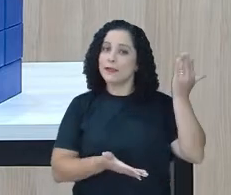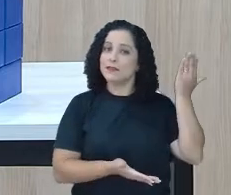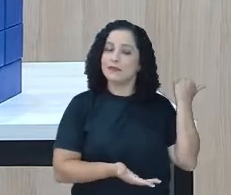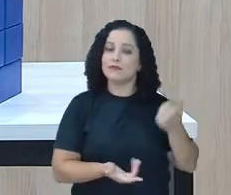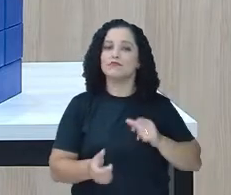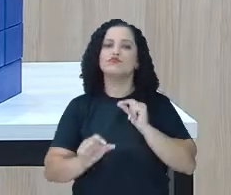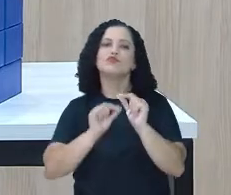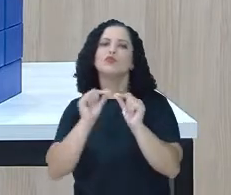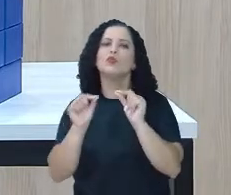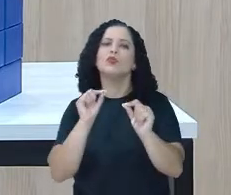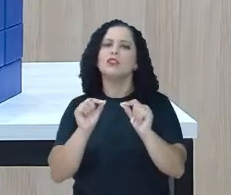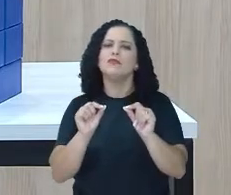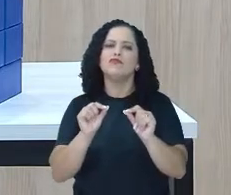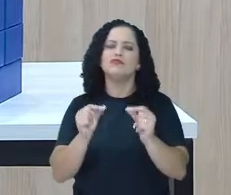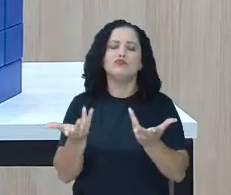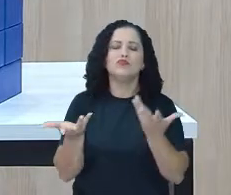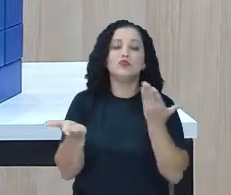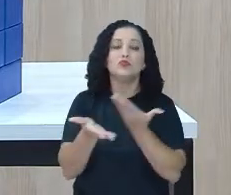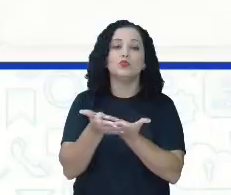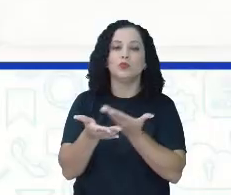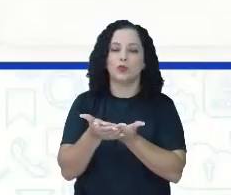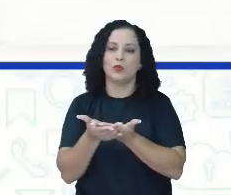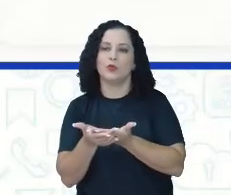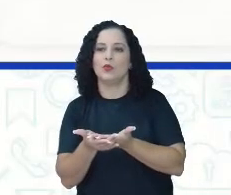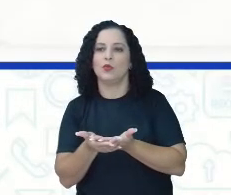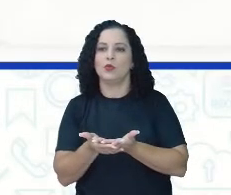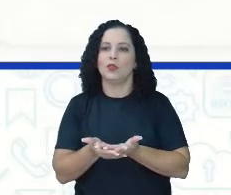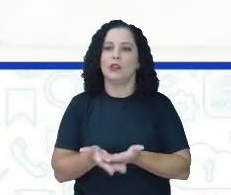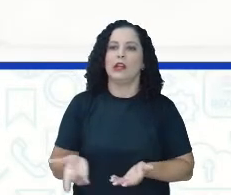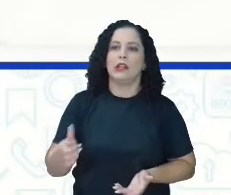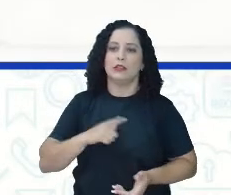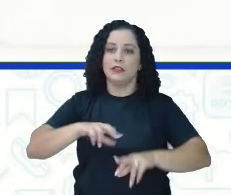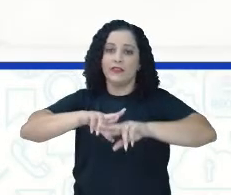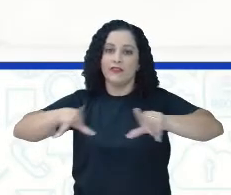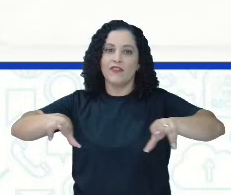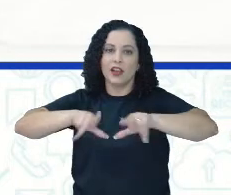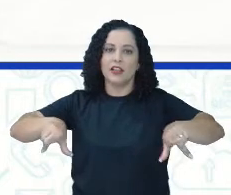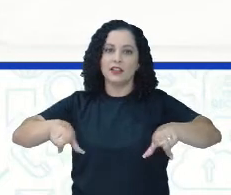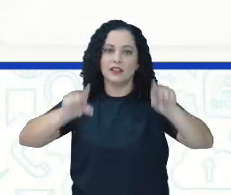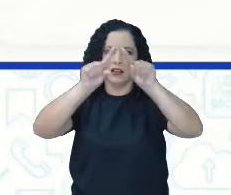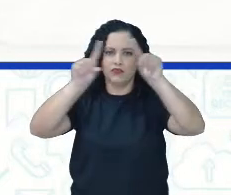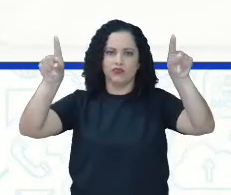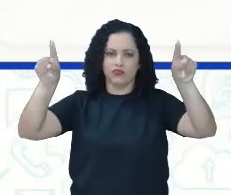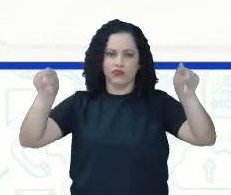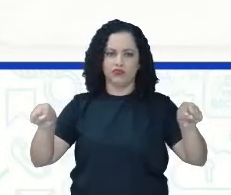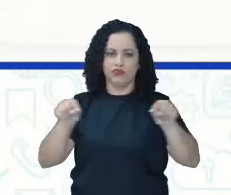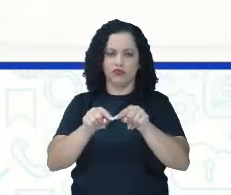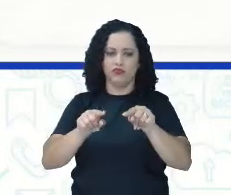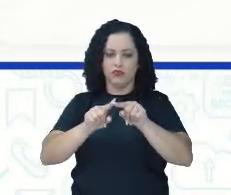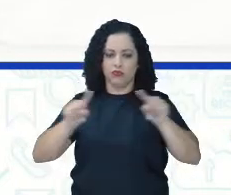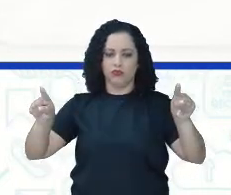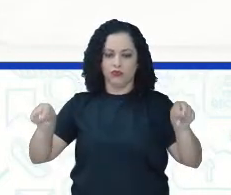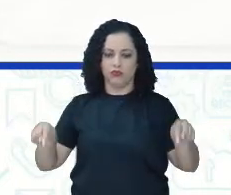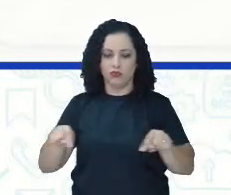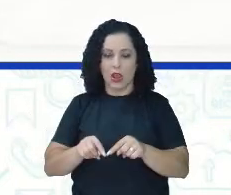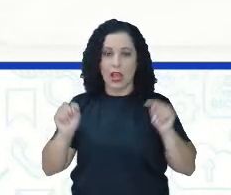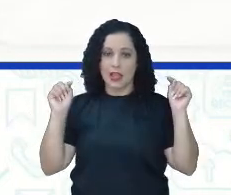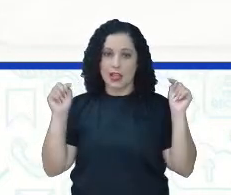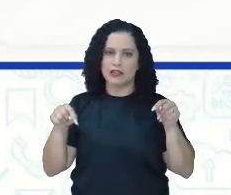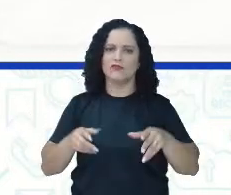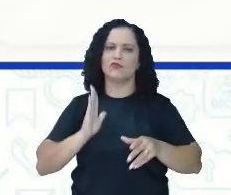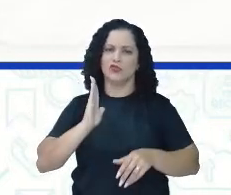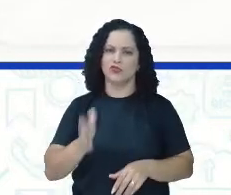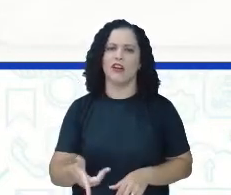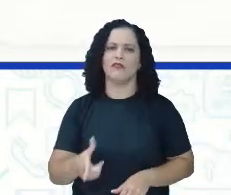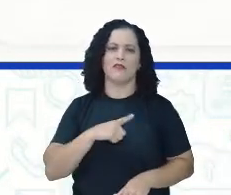que foi que a gente viu, né? A gente viu a definição do que seriam blocos retangulares e a gente já está acostumado com essa forma no nosso dia a